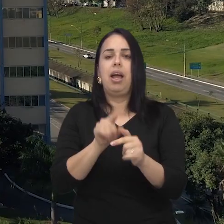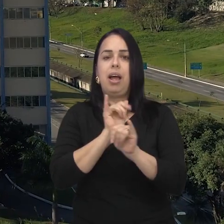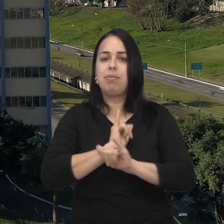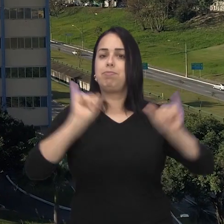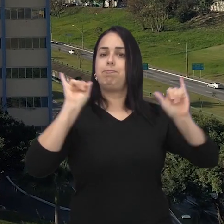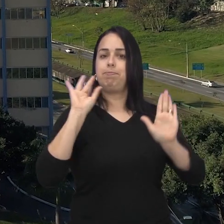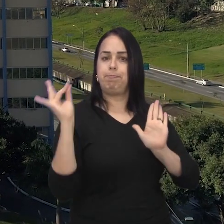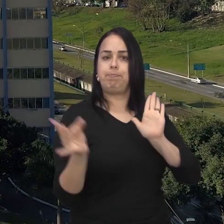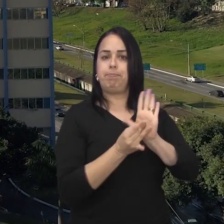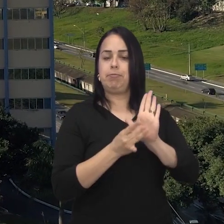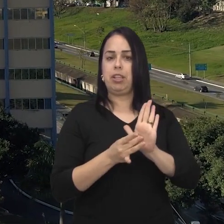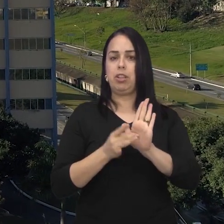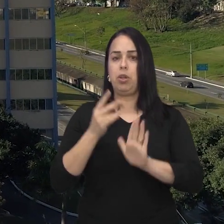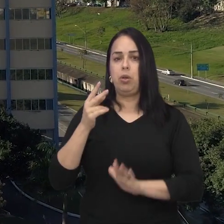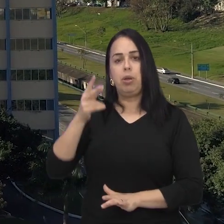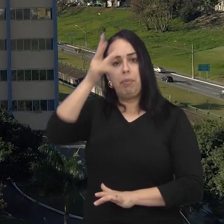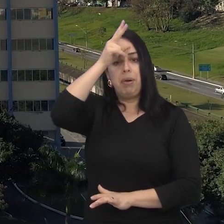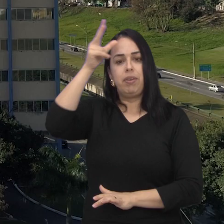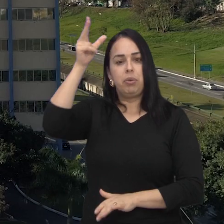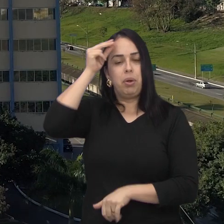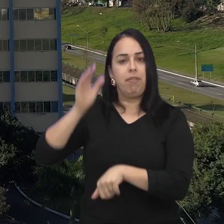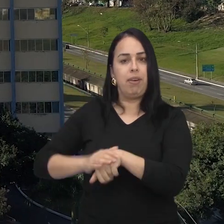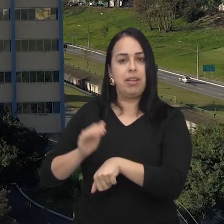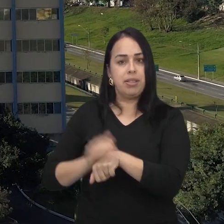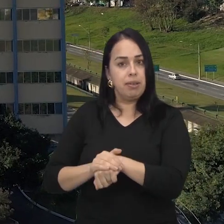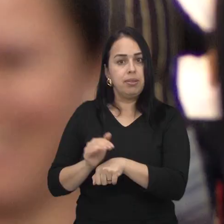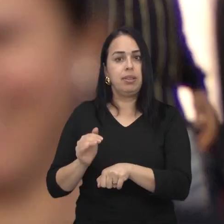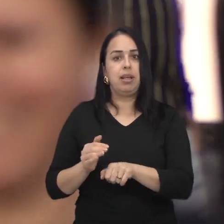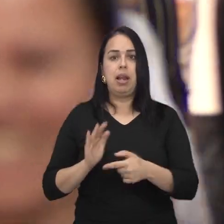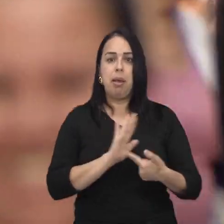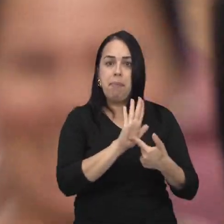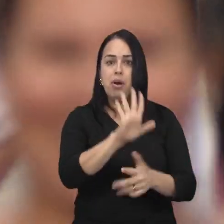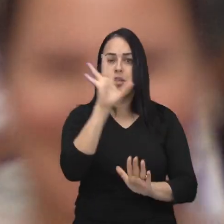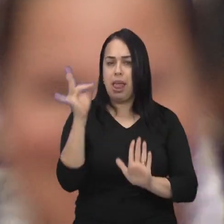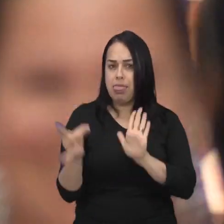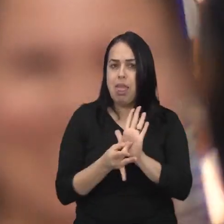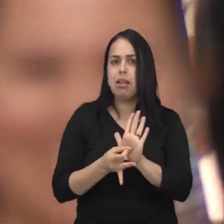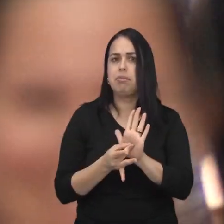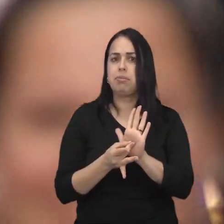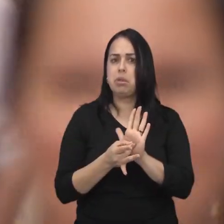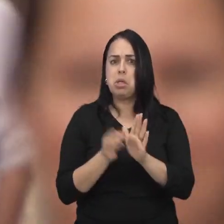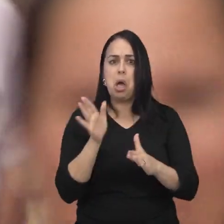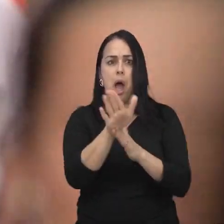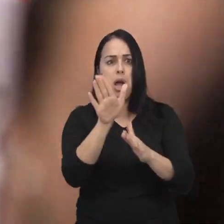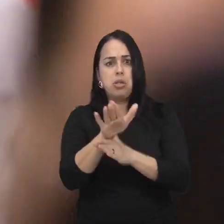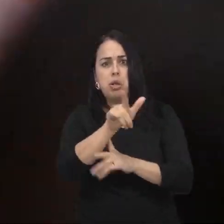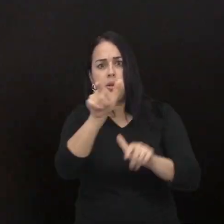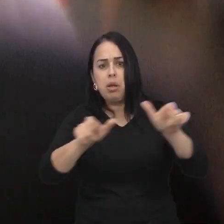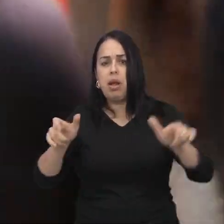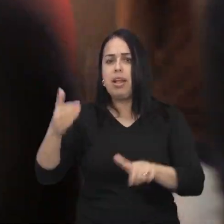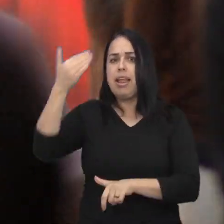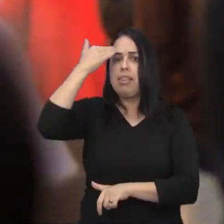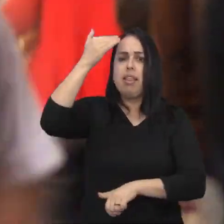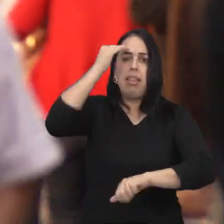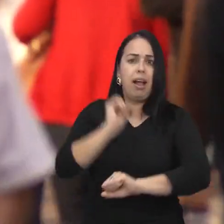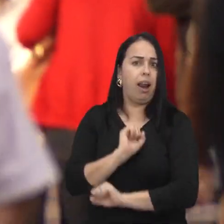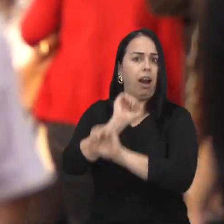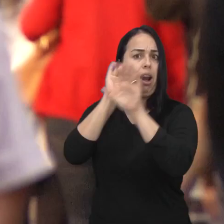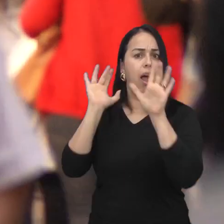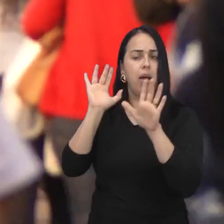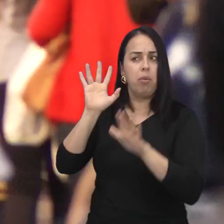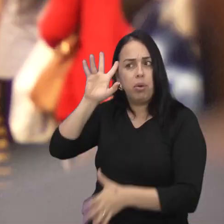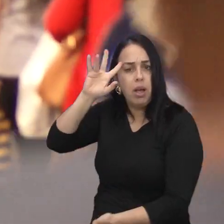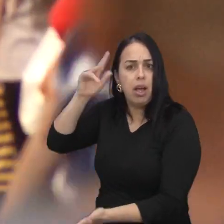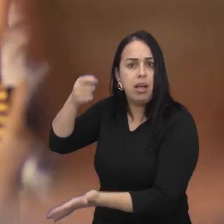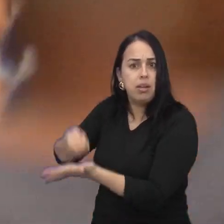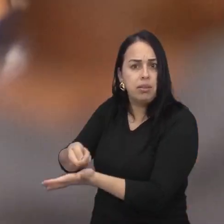oficial é justamente oficializar os atos do governo. Ele é fonte de transparência e ajuda o cidadão a conhecer